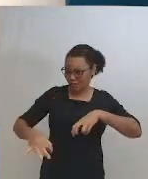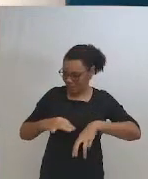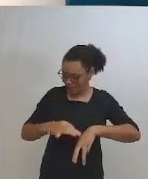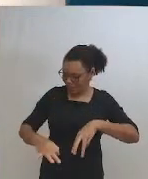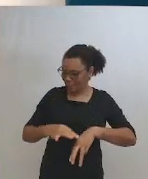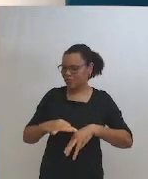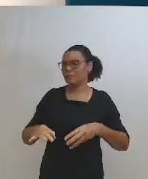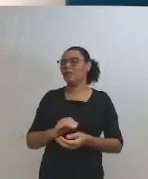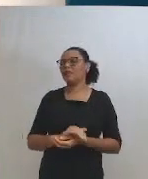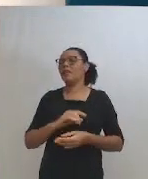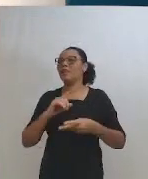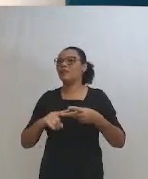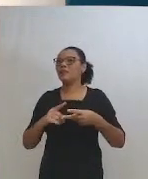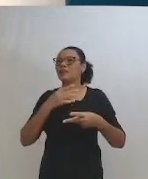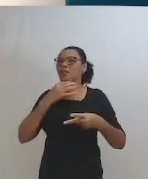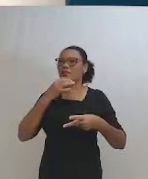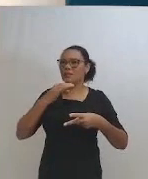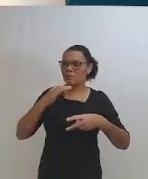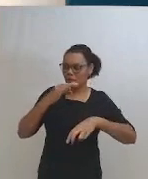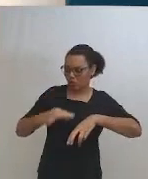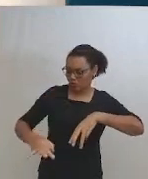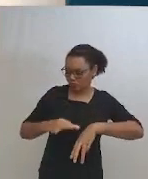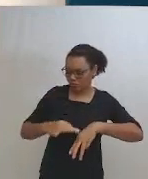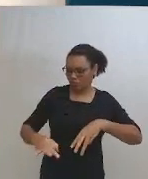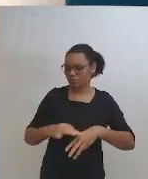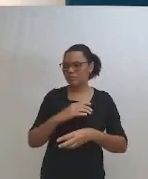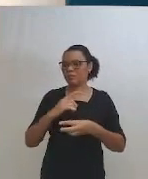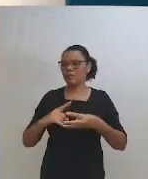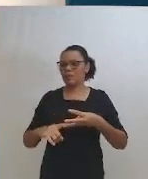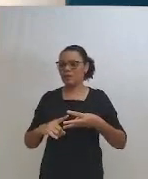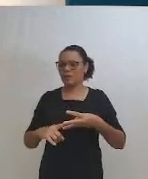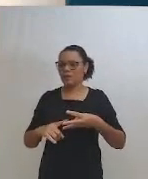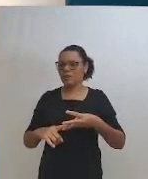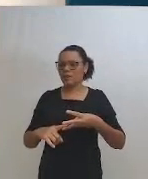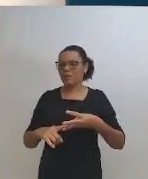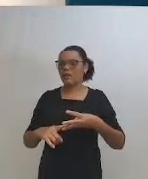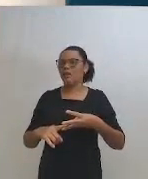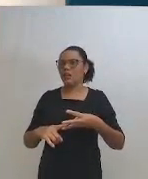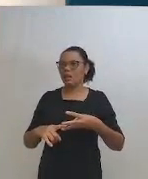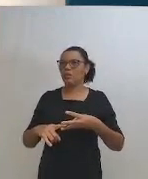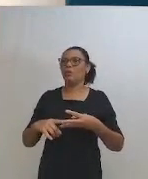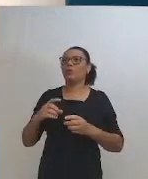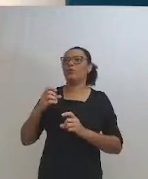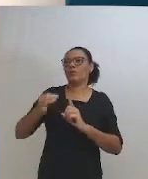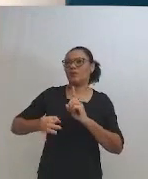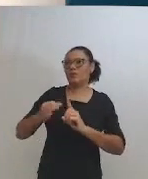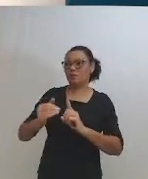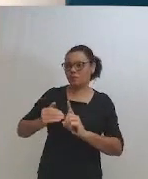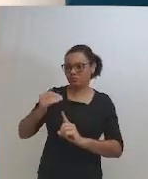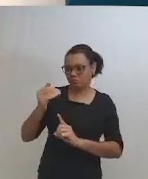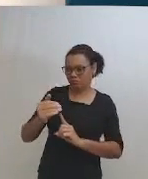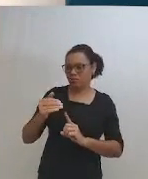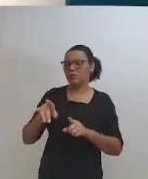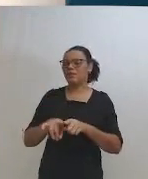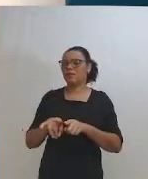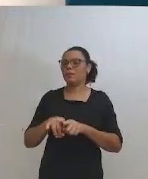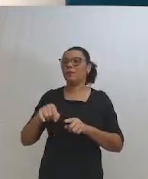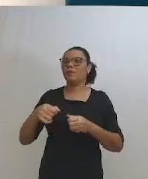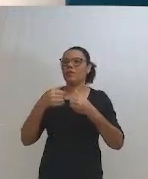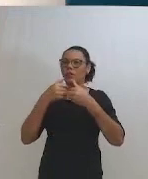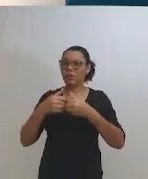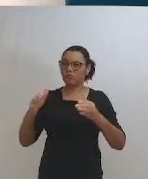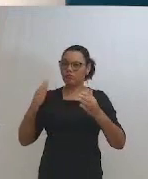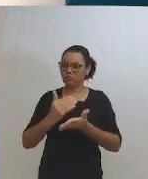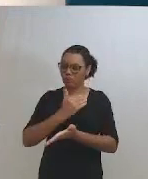Júnior, Rogério Schietti Cruz e Olindo Menezes, desembargador convocado do Tribunal Regional da Primeira Região, foi aberta a sessão. Lido